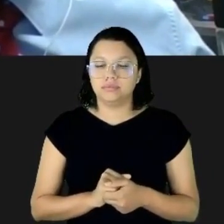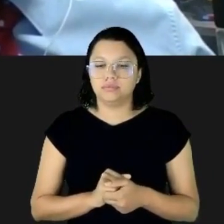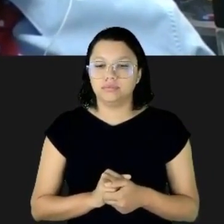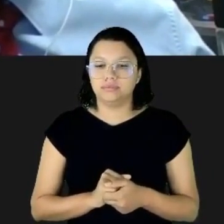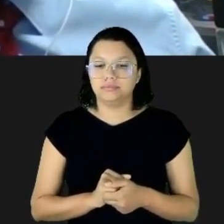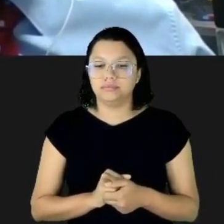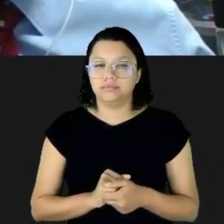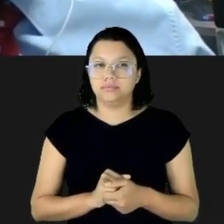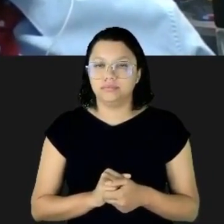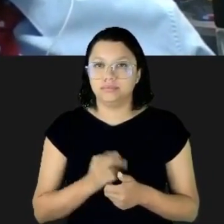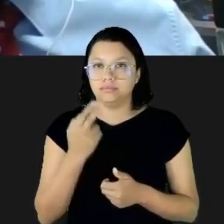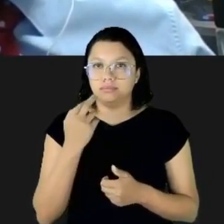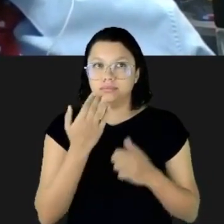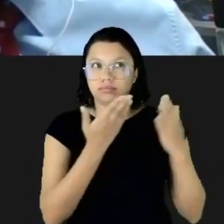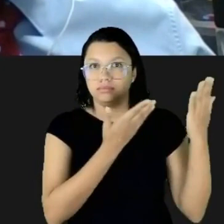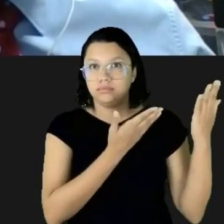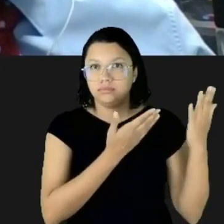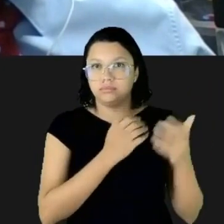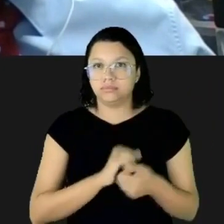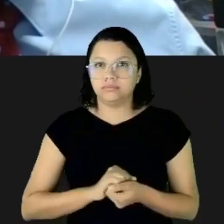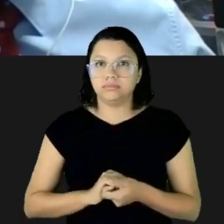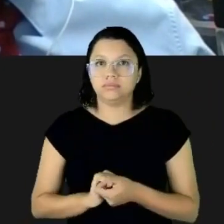você você você